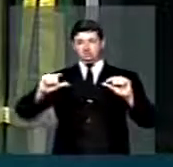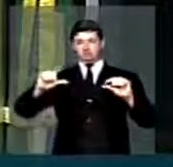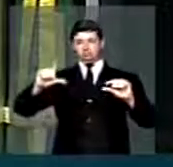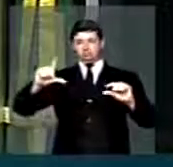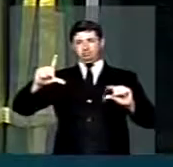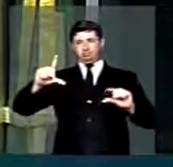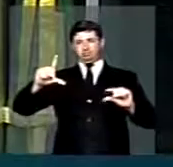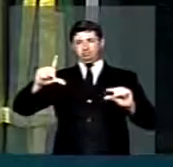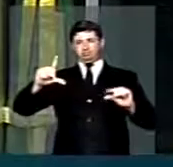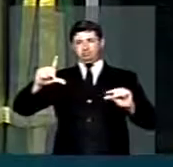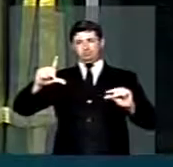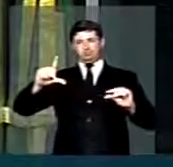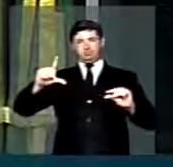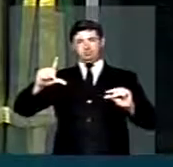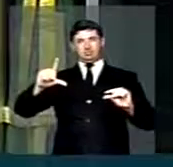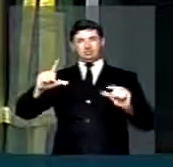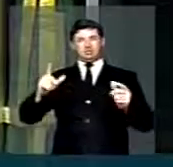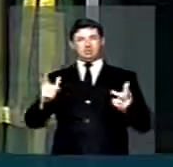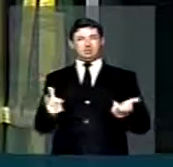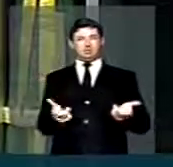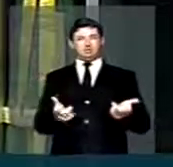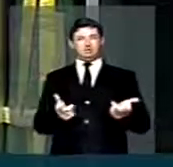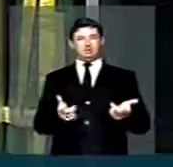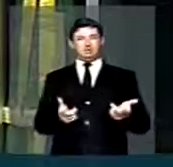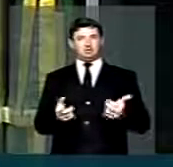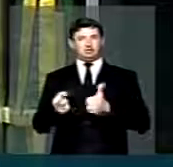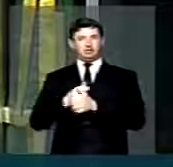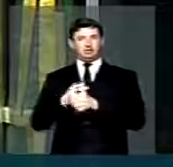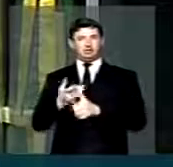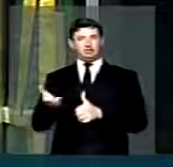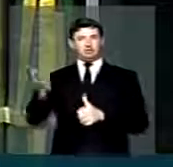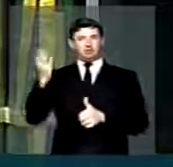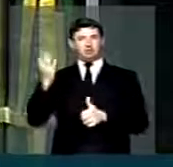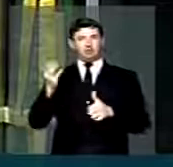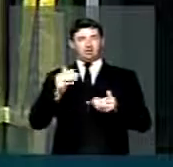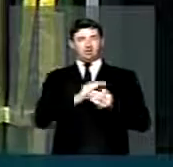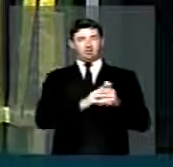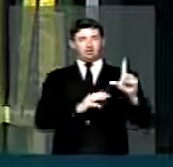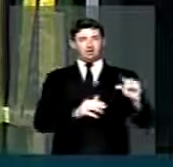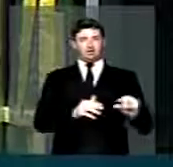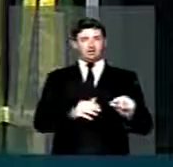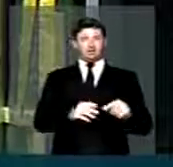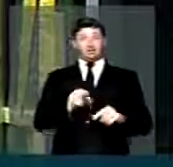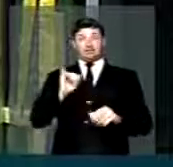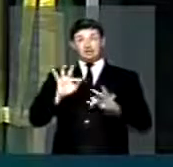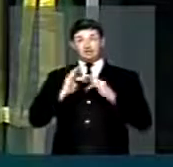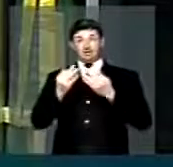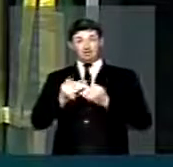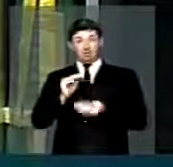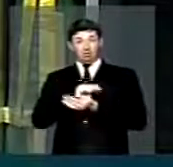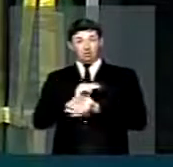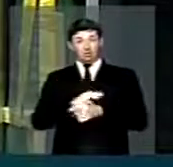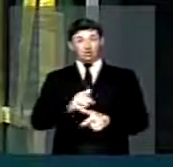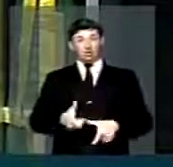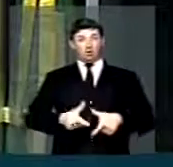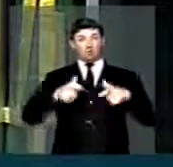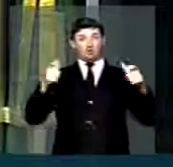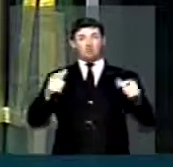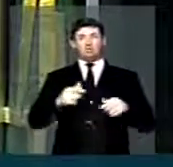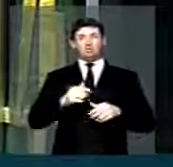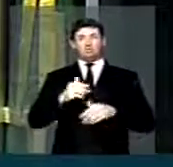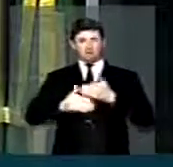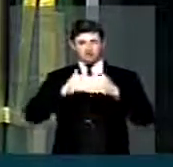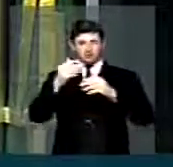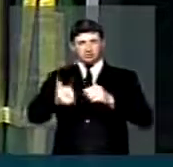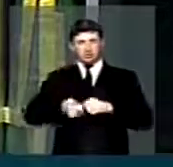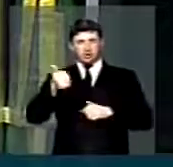nossa taxa de poupança é muito baixa. É como numa família. Se você não aumenta a poupança, você não melhora no ano